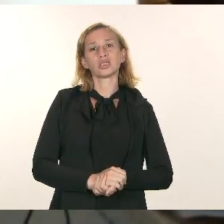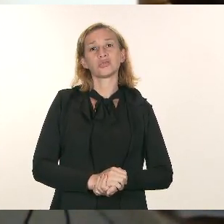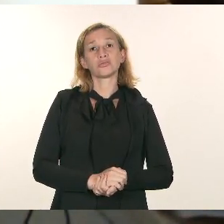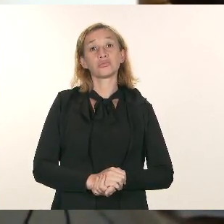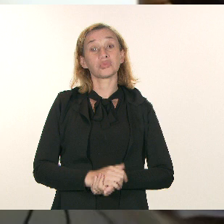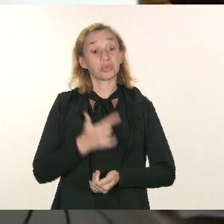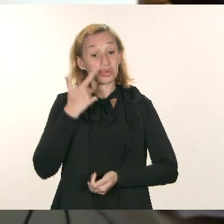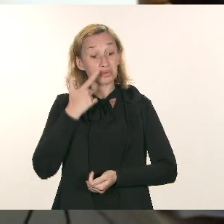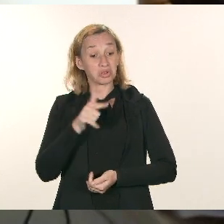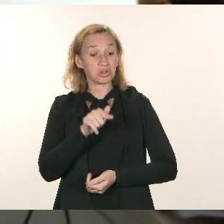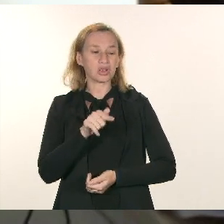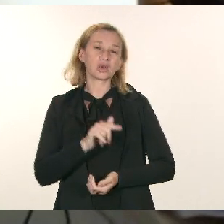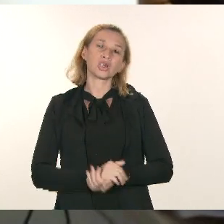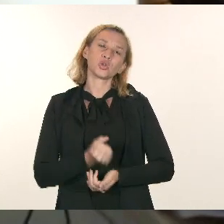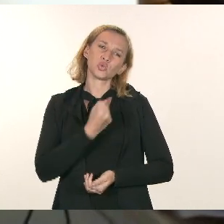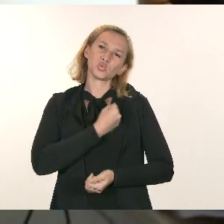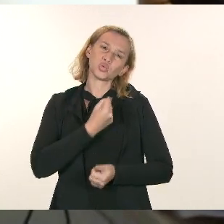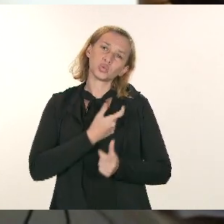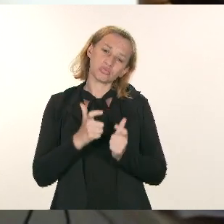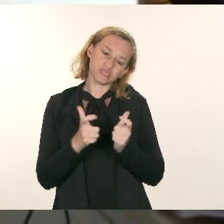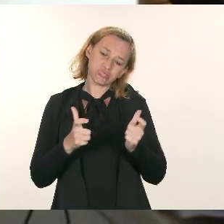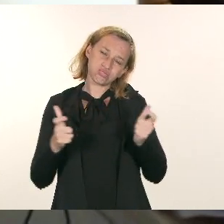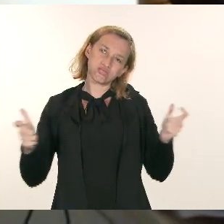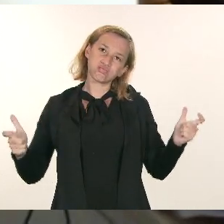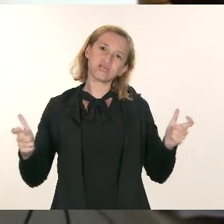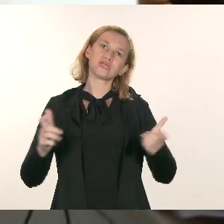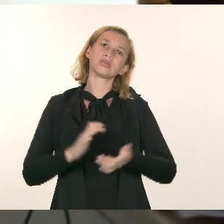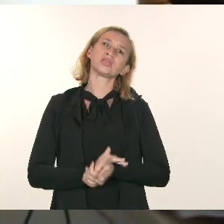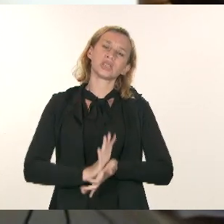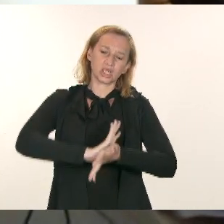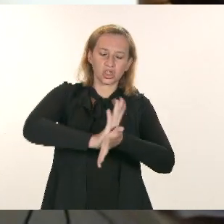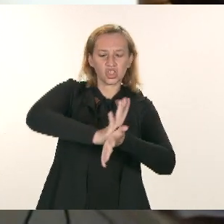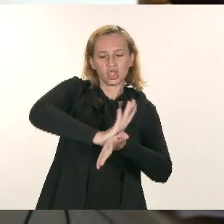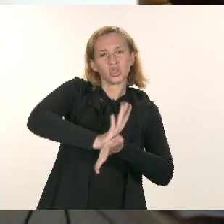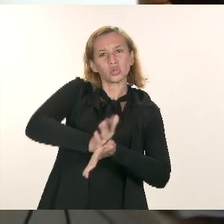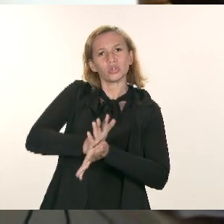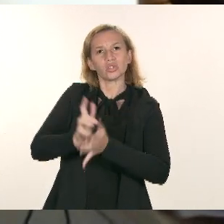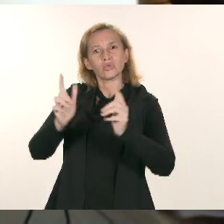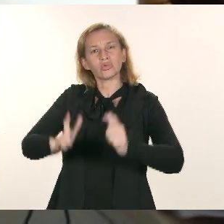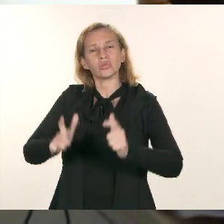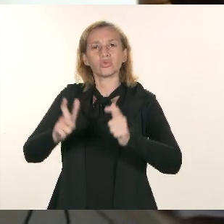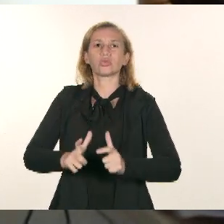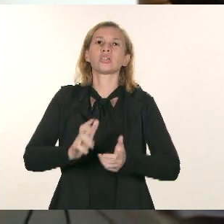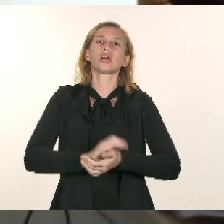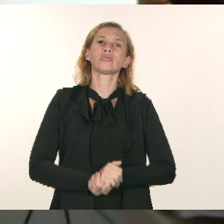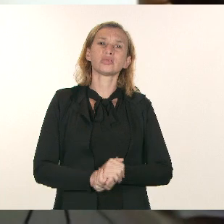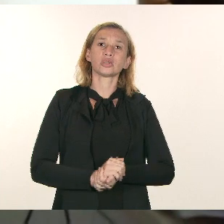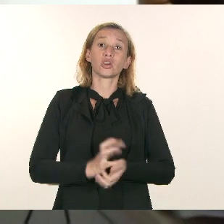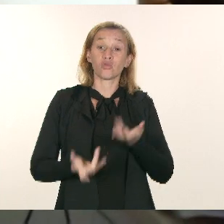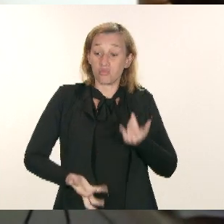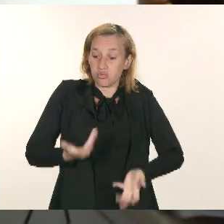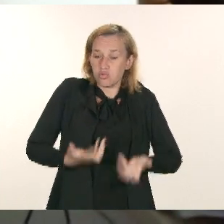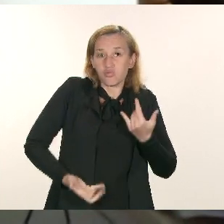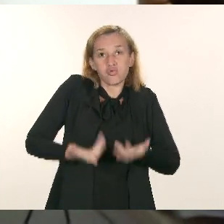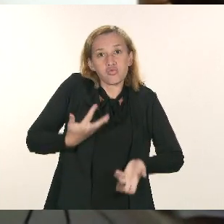consequência foi o aumento exponencial desse desmatamento e incêndio